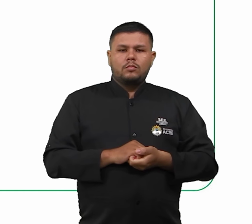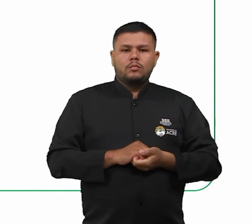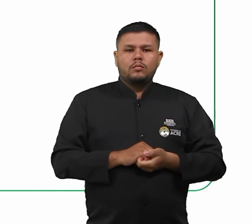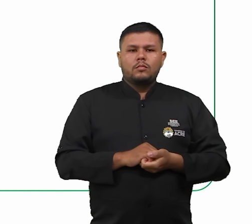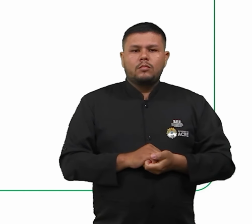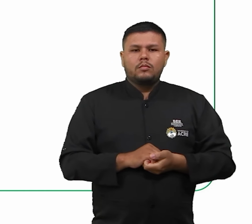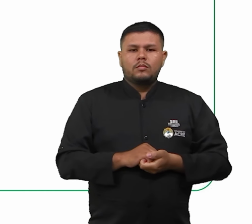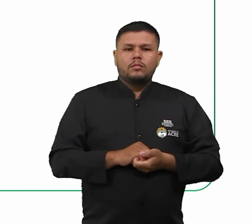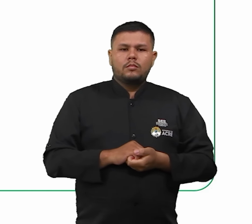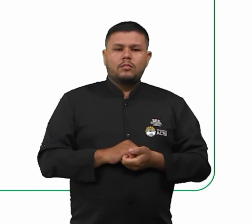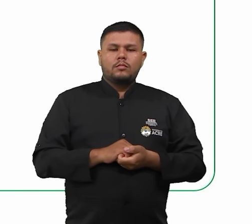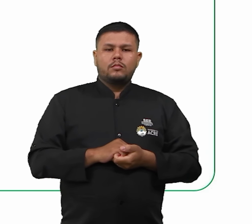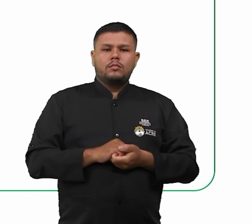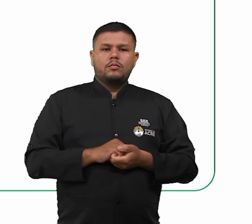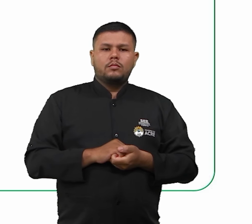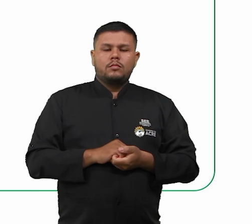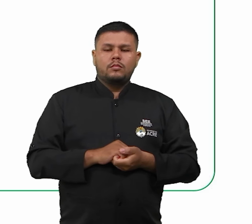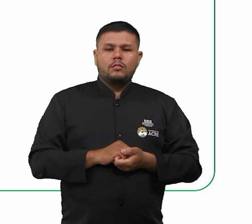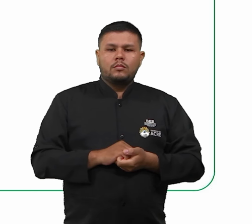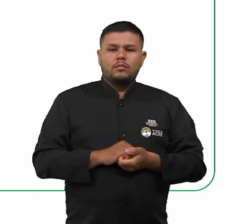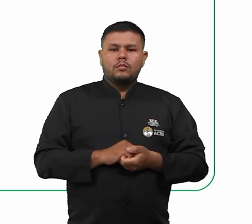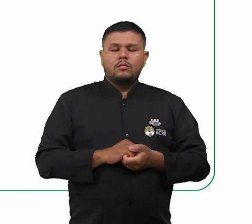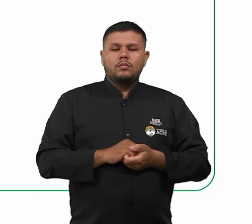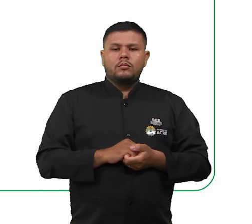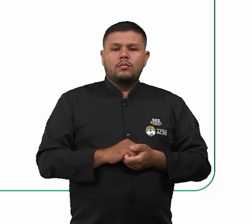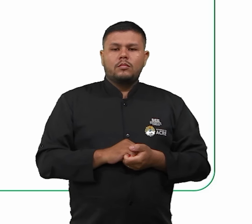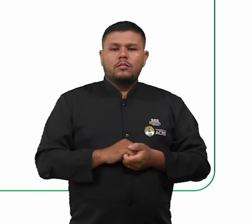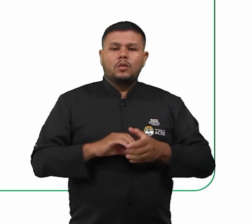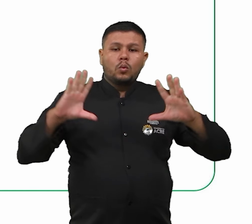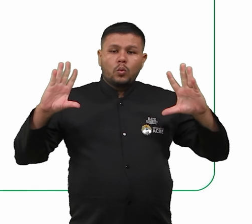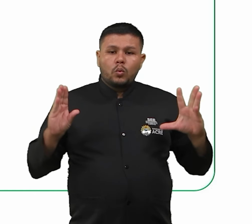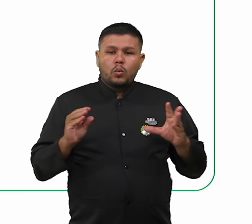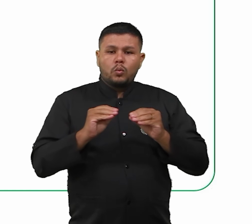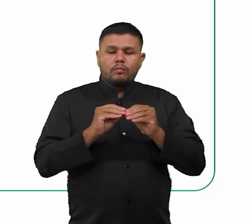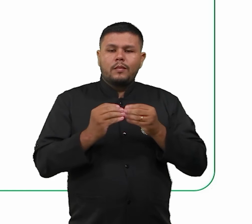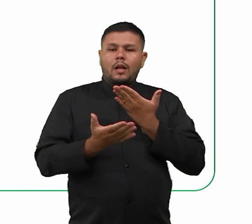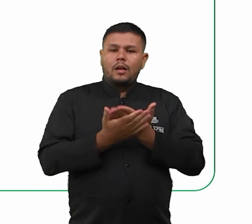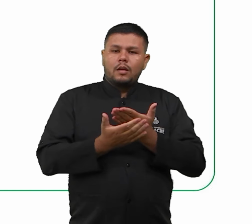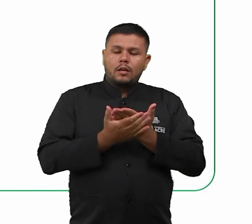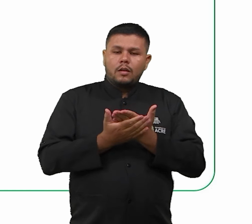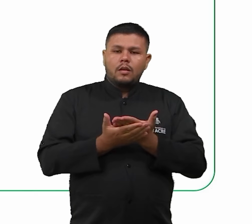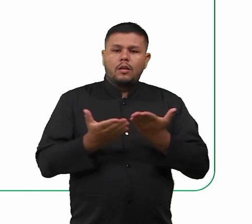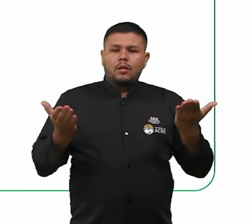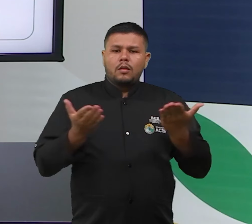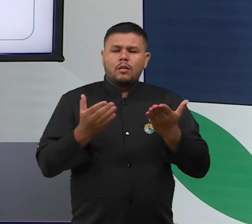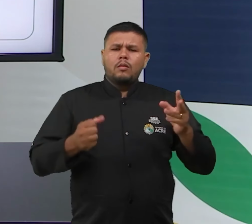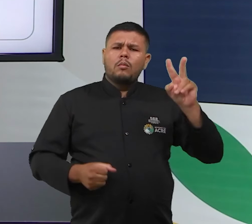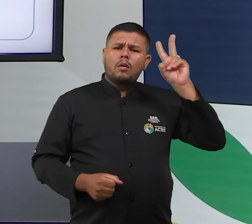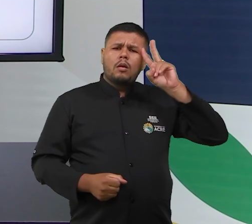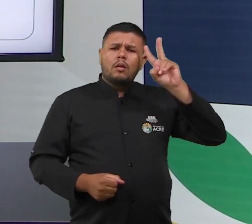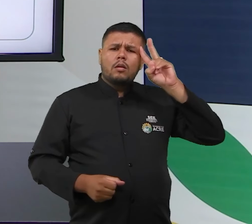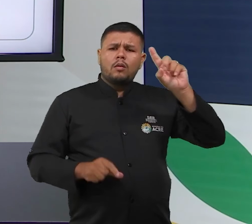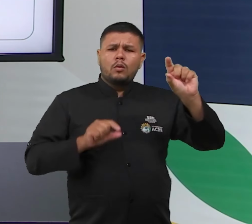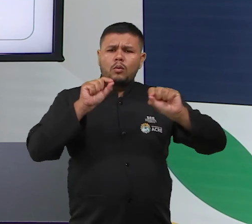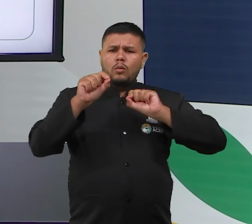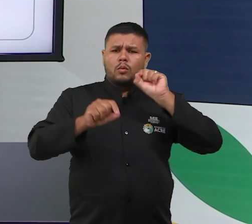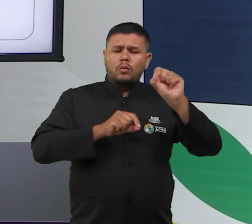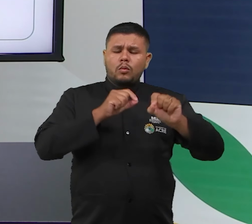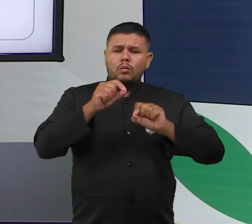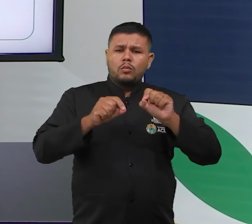Prosseguindo, para que a gente consiga resumir tudo que foi falado na aula de hoje, só vamos relembrar que nós temos o